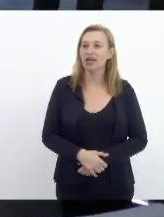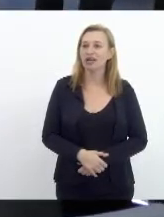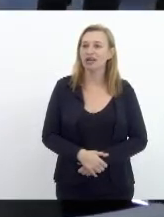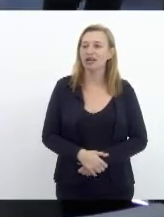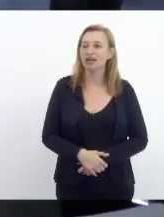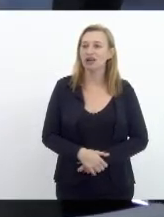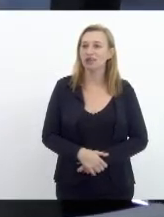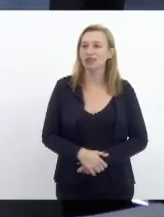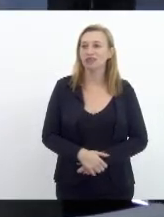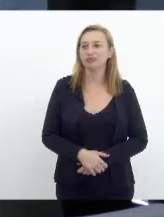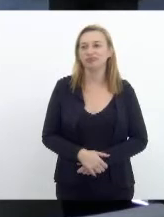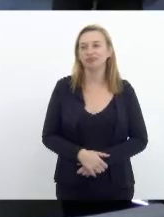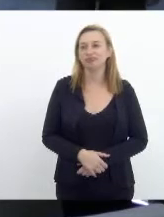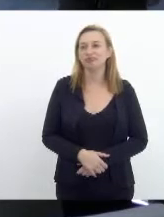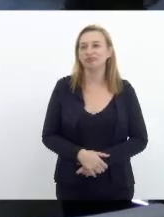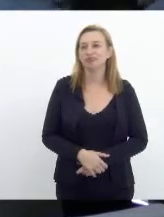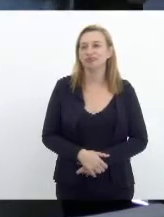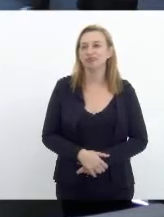Deputado Luiz.